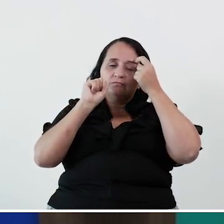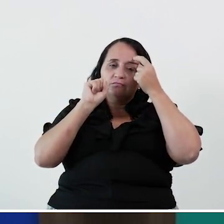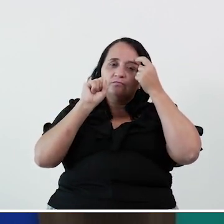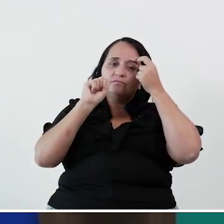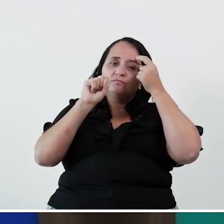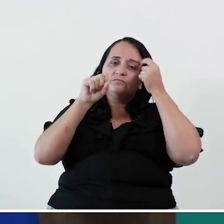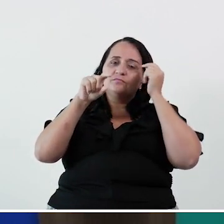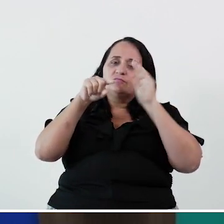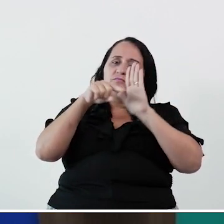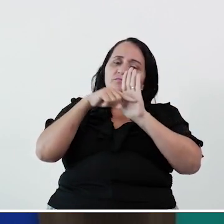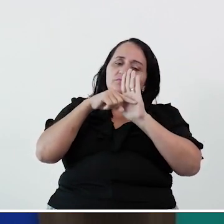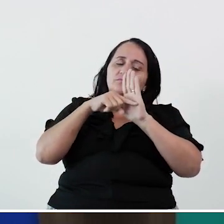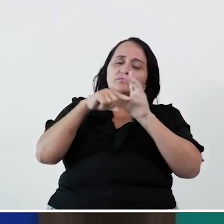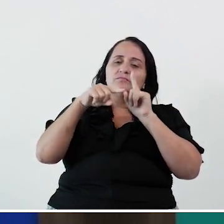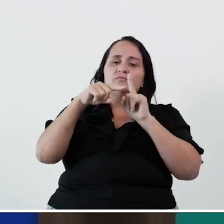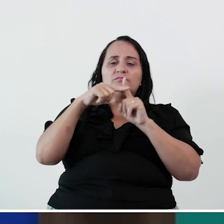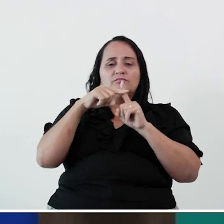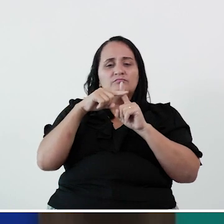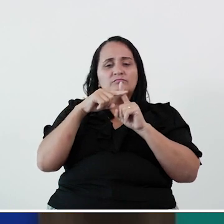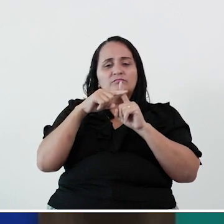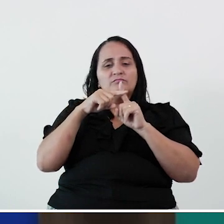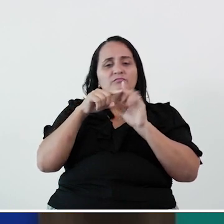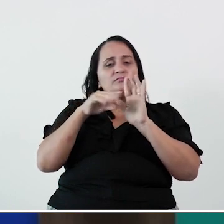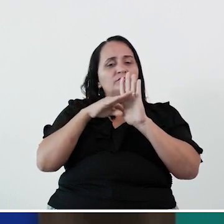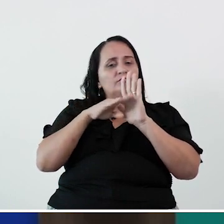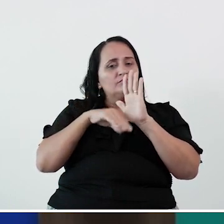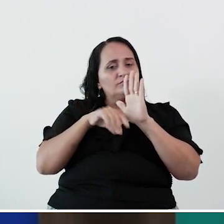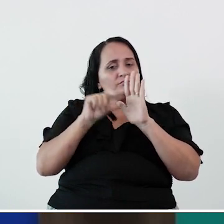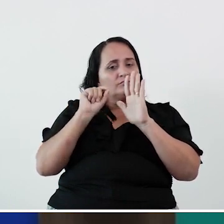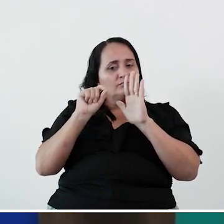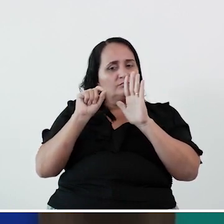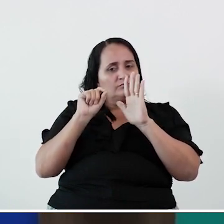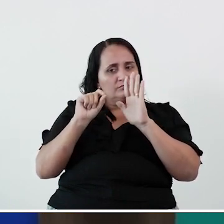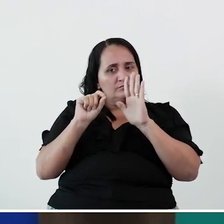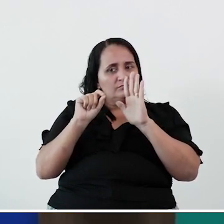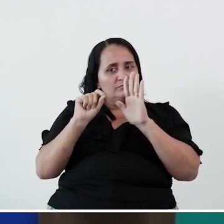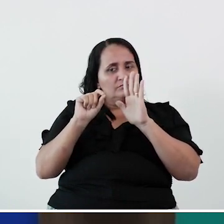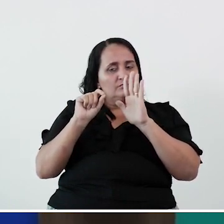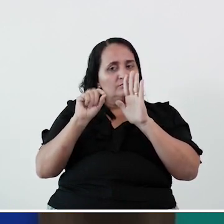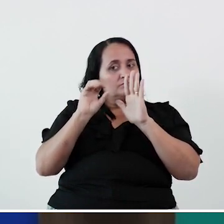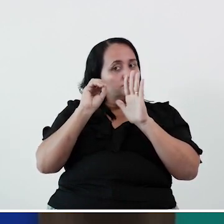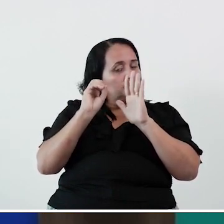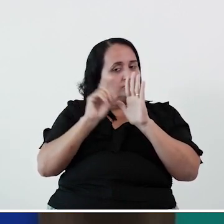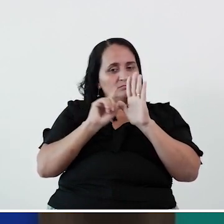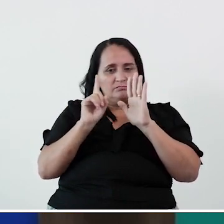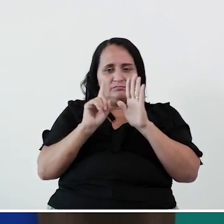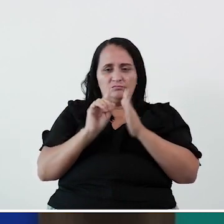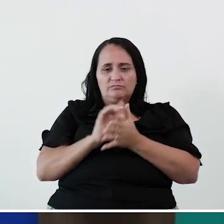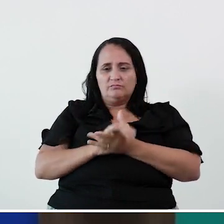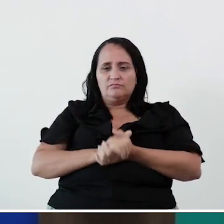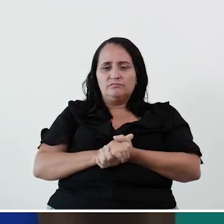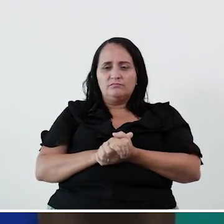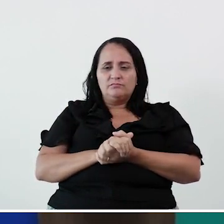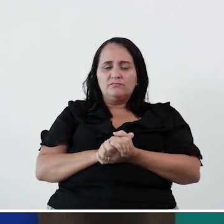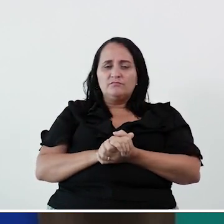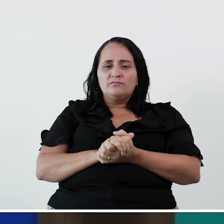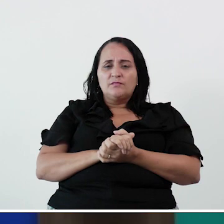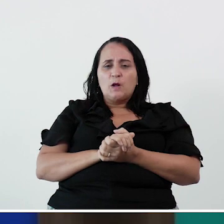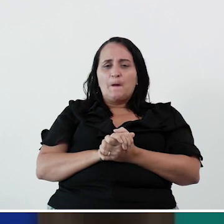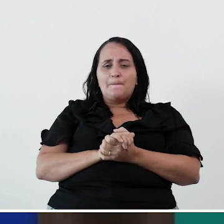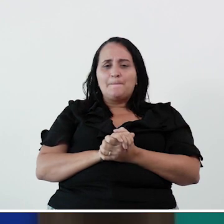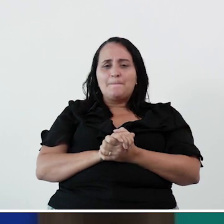as representações dos números inteiros, dos